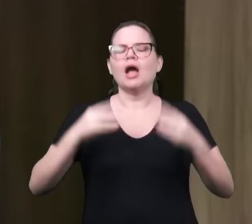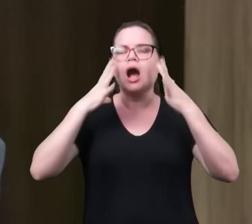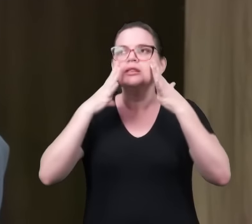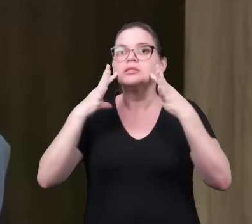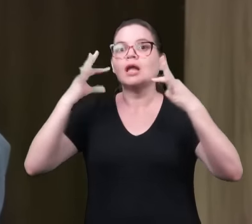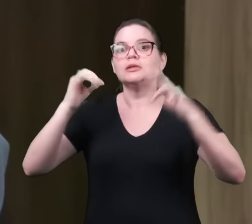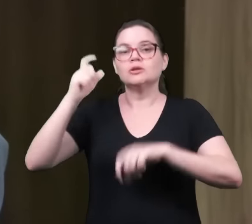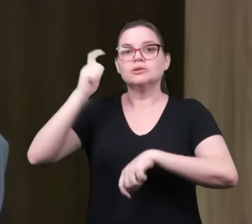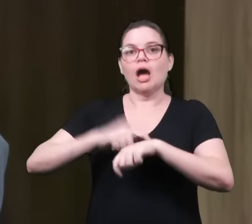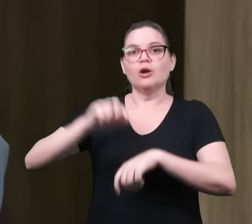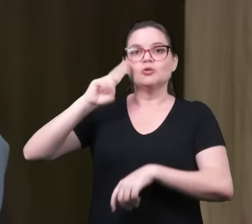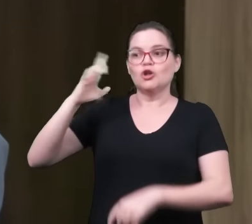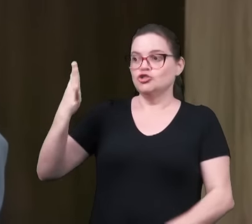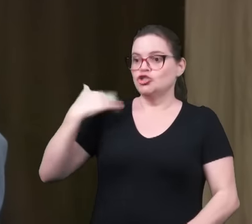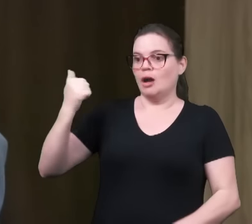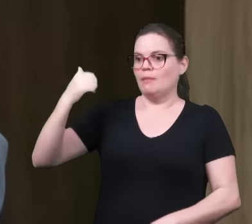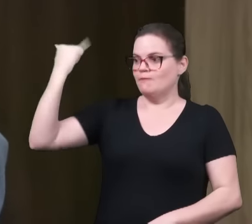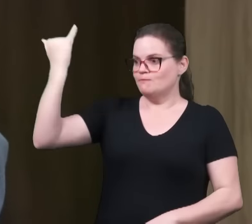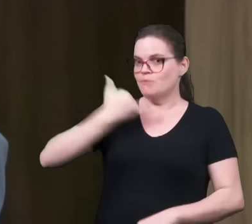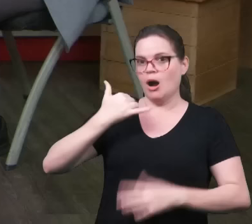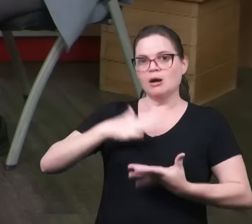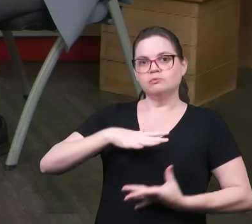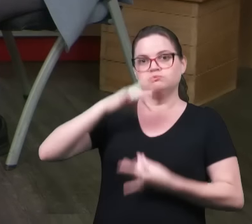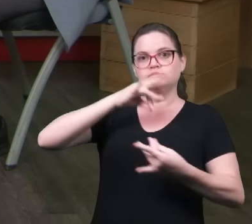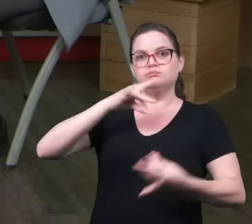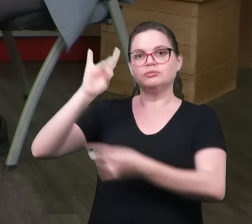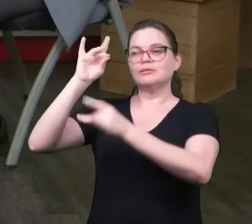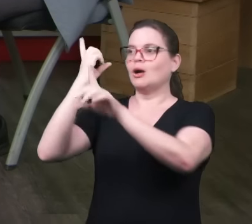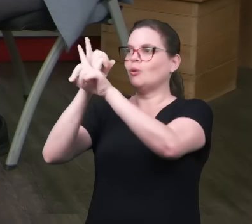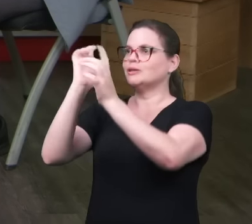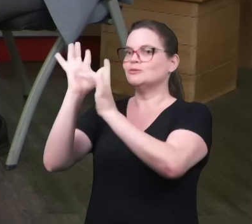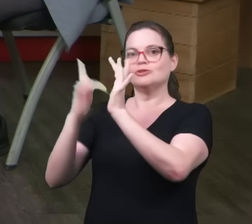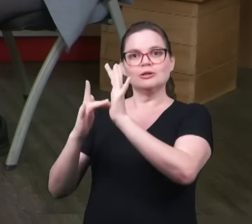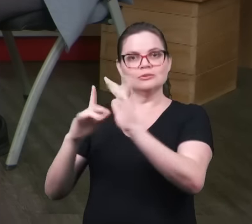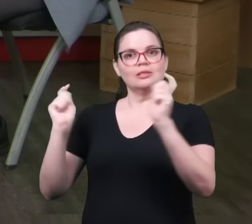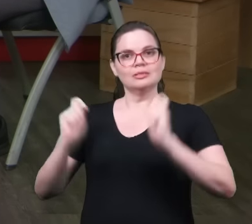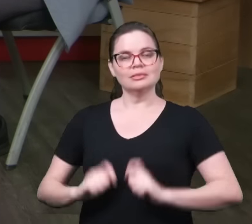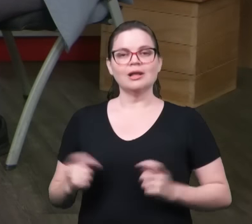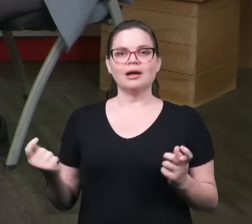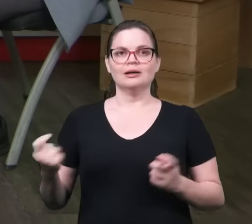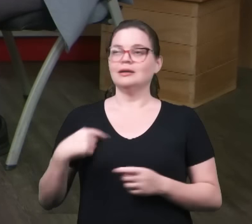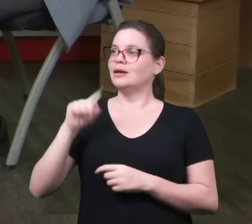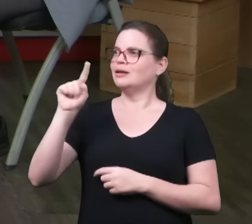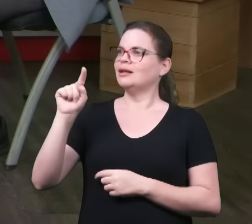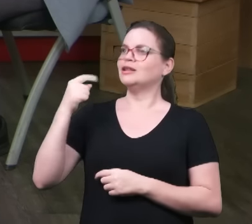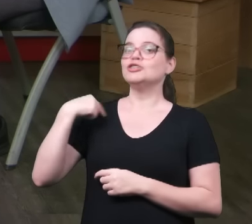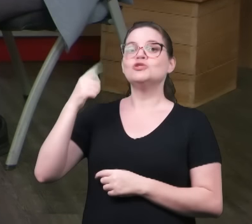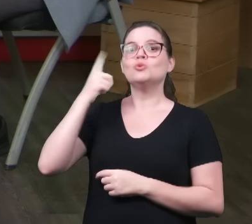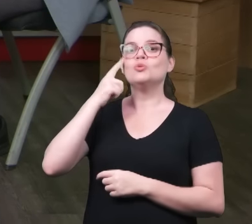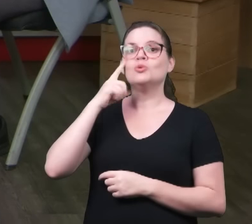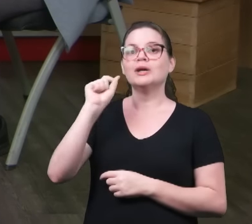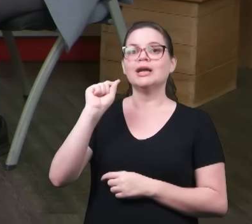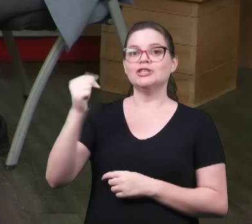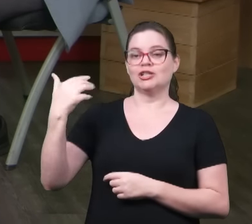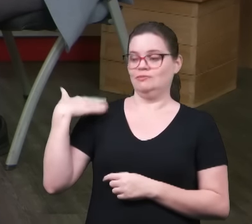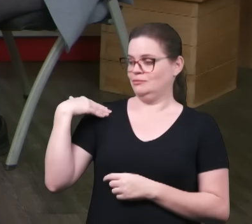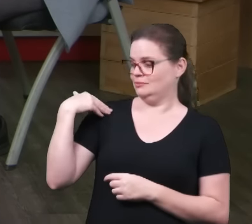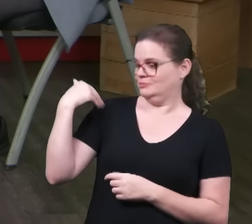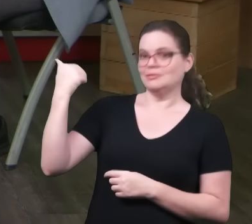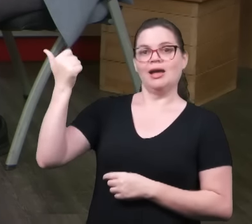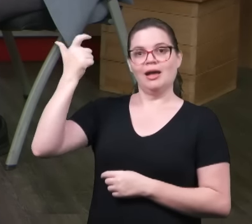encontro glorioso com o Senhor Jesus. E melhor, nós vamos lá na eternidade, nós vamos ouvir o Senhor chamar pelo nosso nome, pelo seu